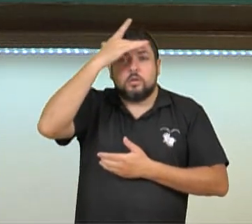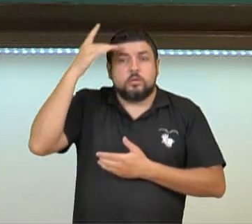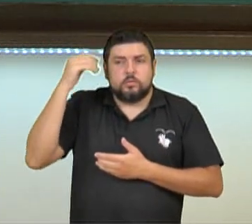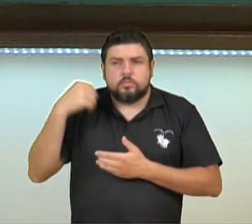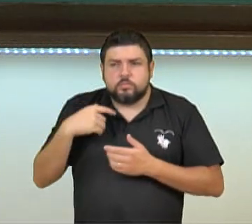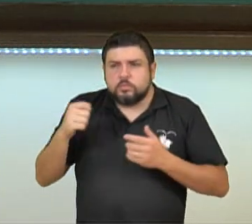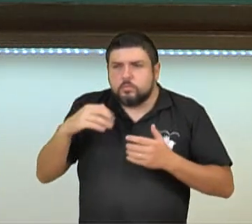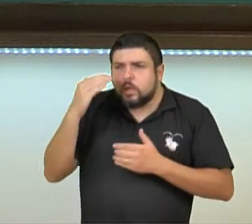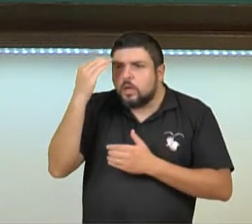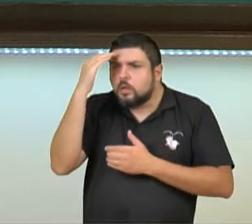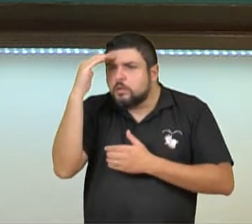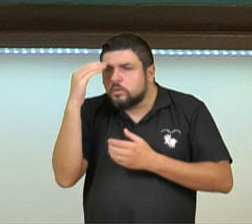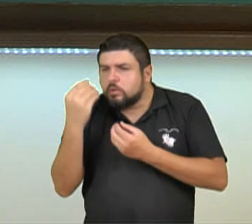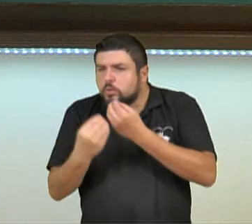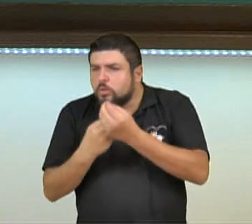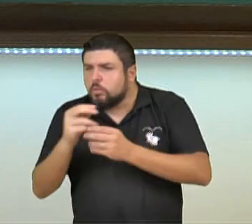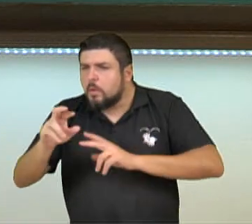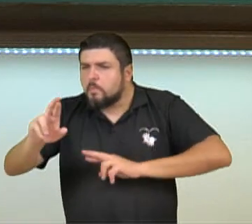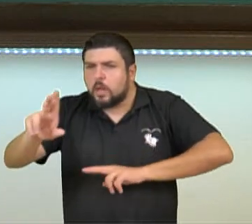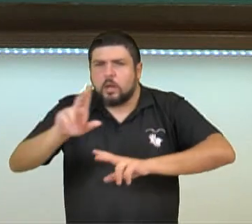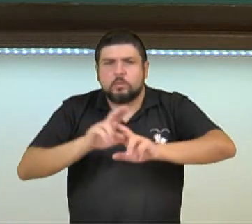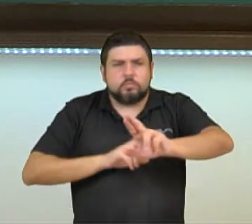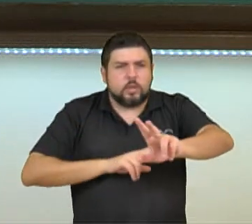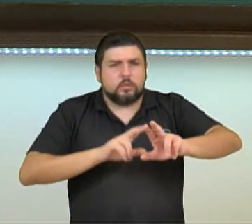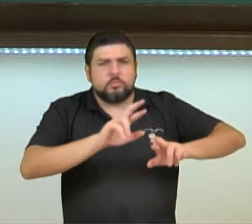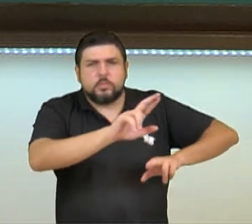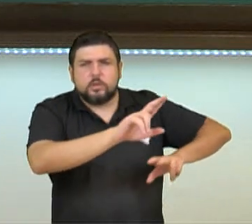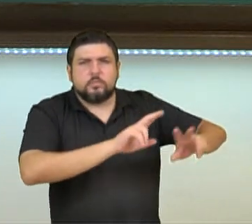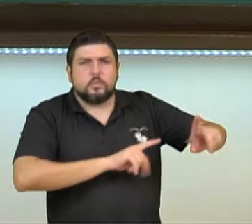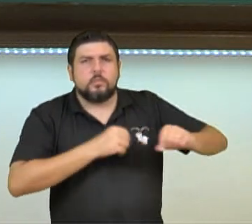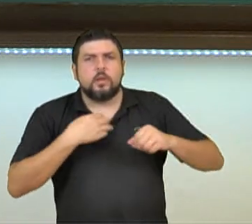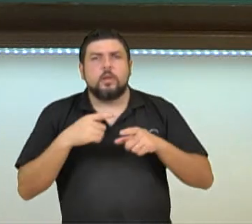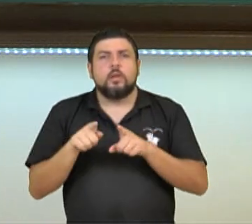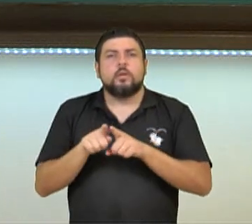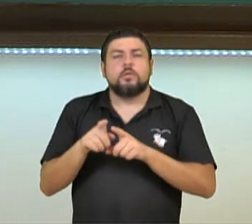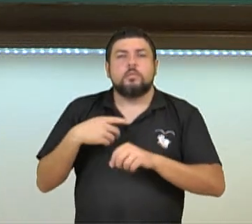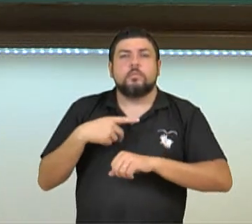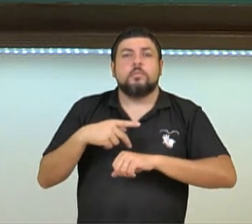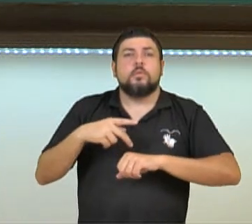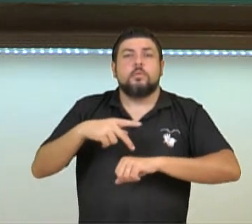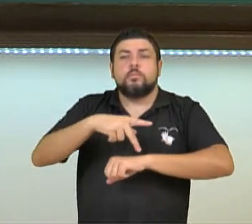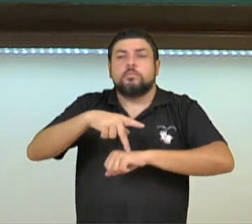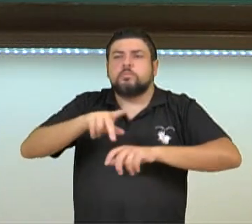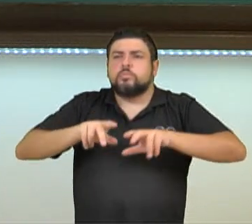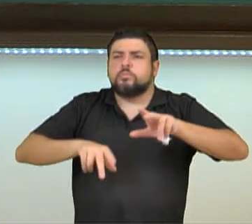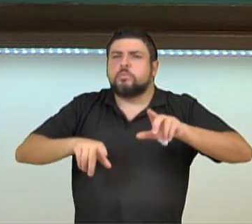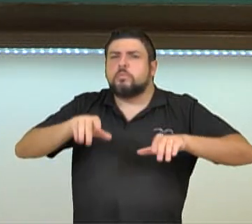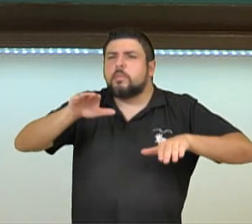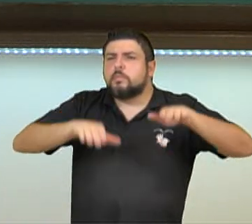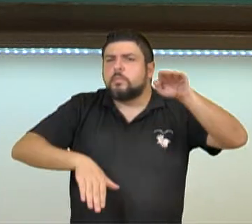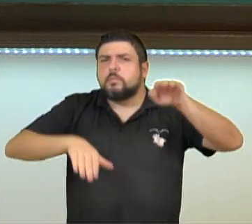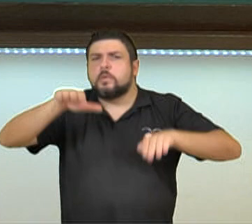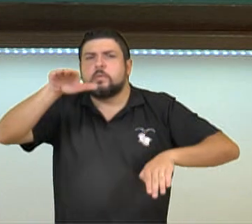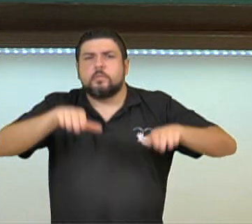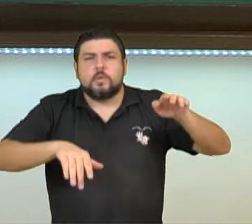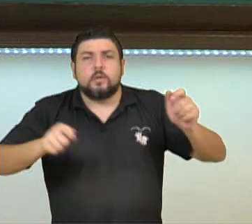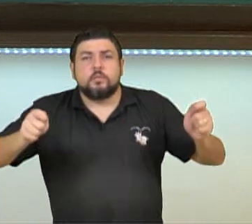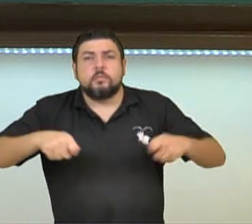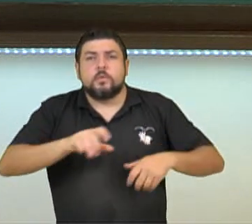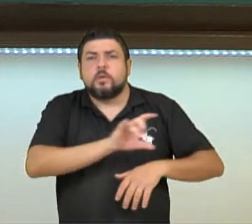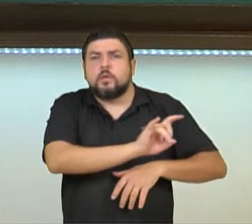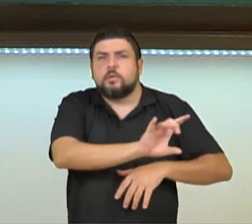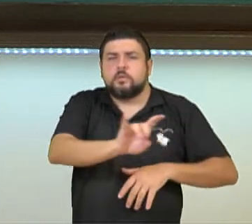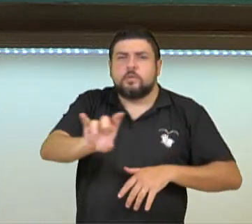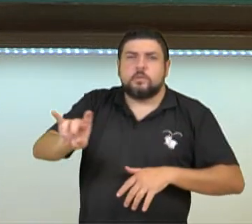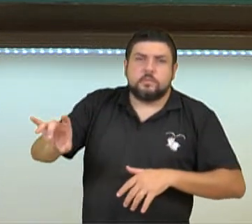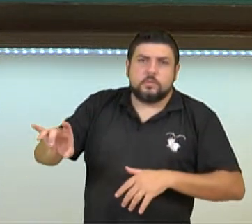das diferenças, um melhor entendimento das potencialidades e também das possibilidades que cada um tem e fizesse disso